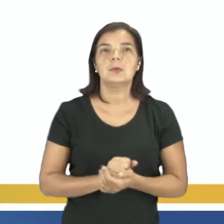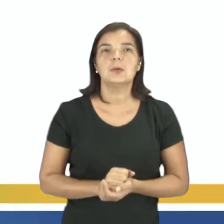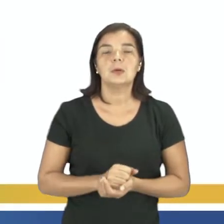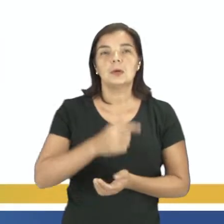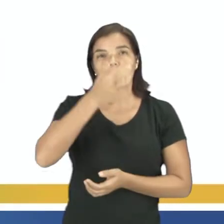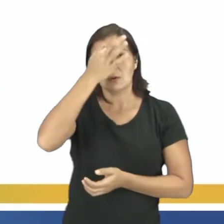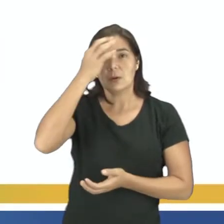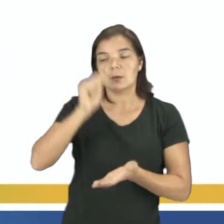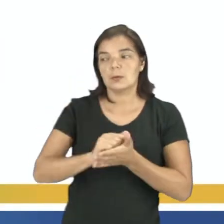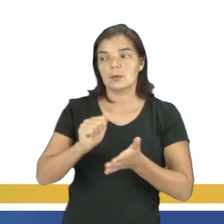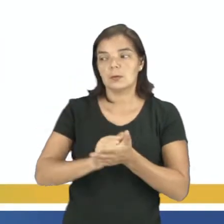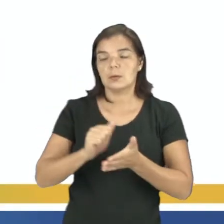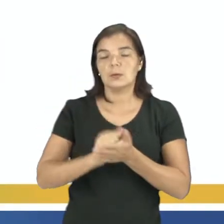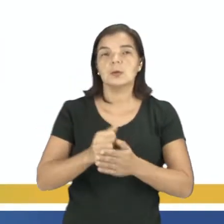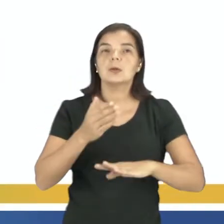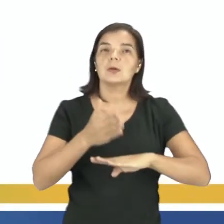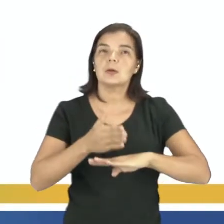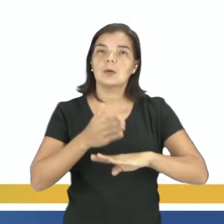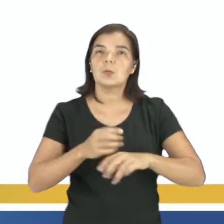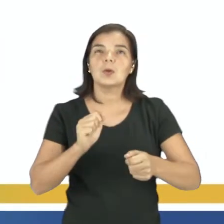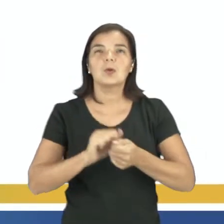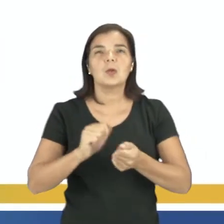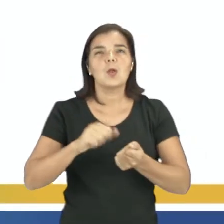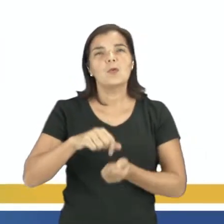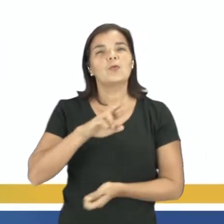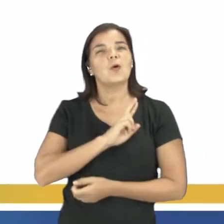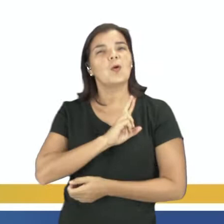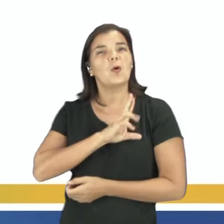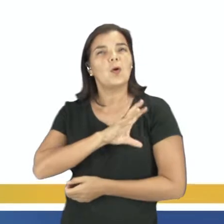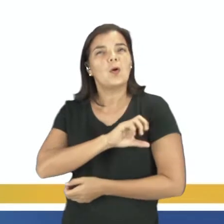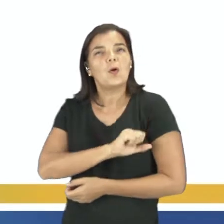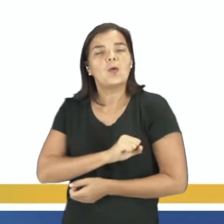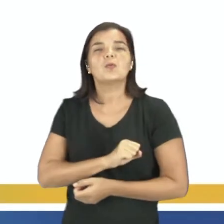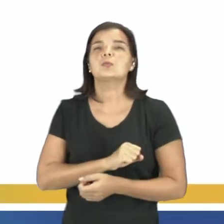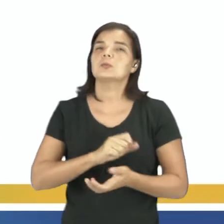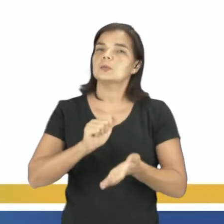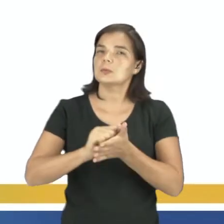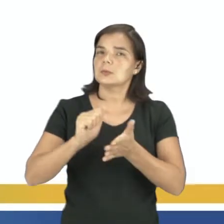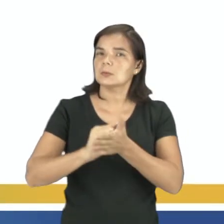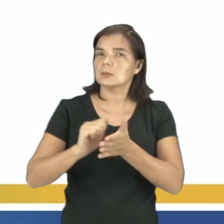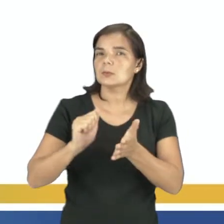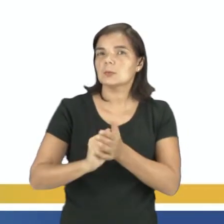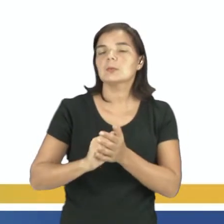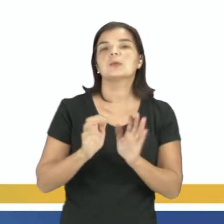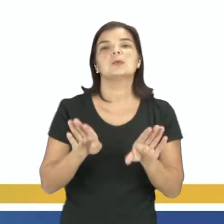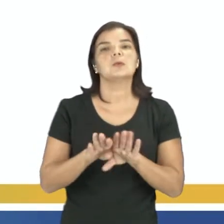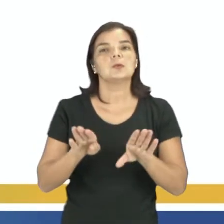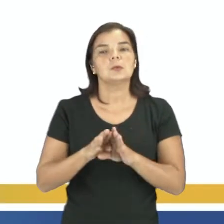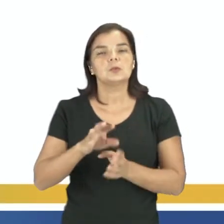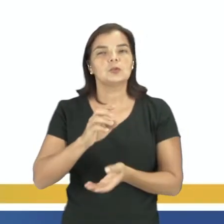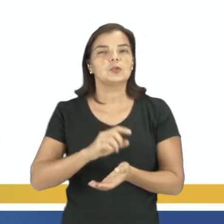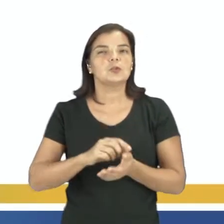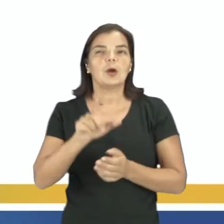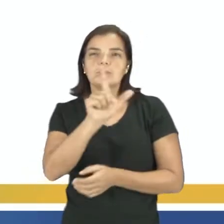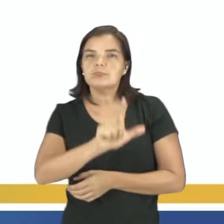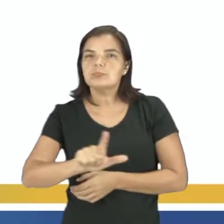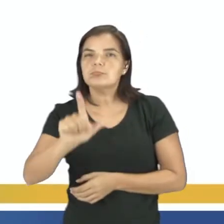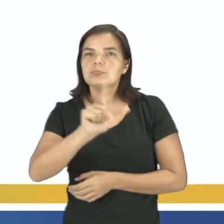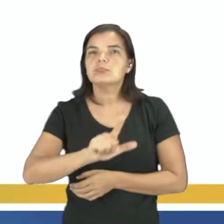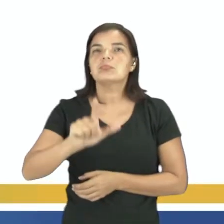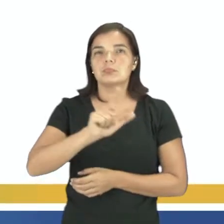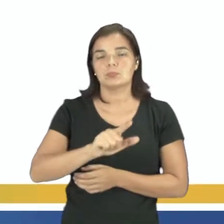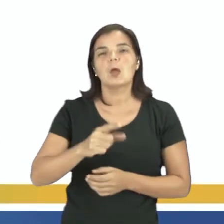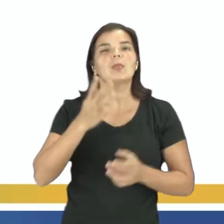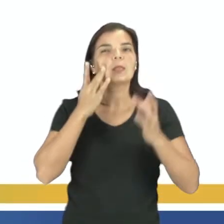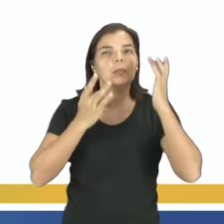Já é uma escrita mais tranquila, ele foi romancista, ele escreveu a sua filosofia na forma de literatura. Ele tem peças